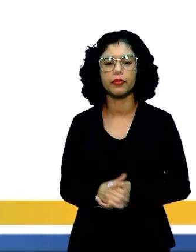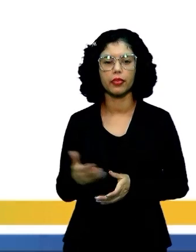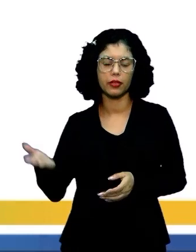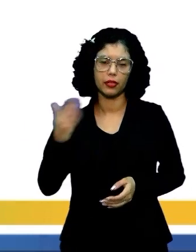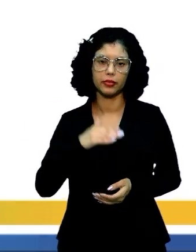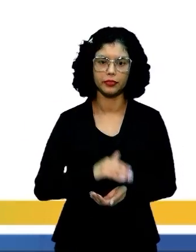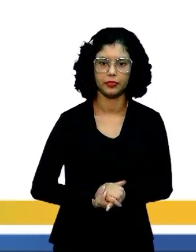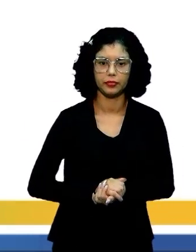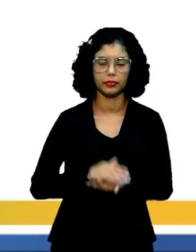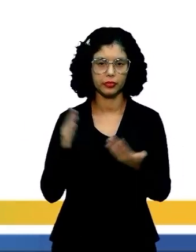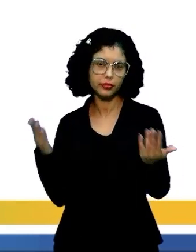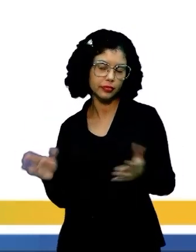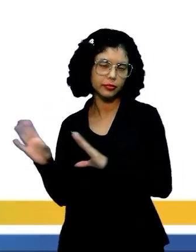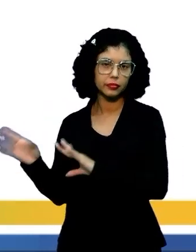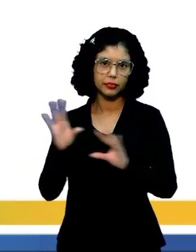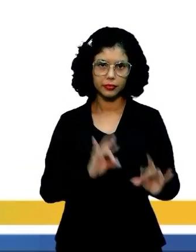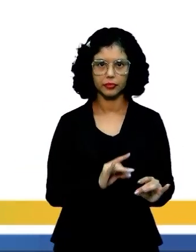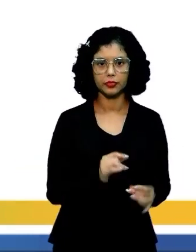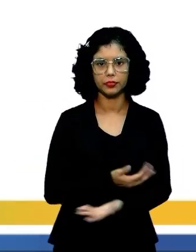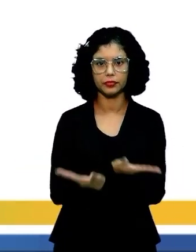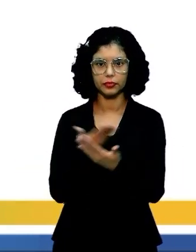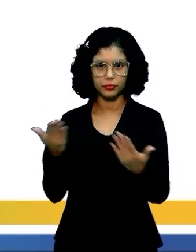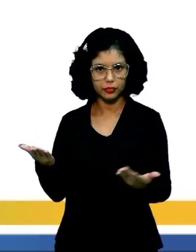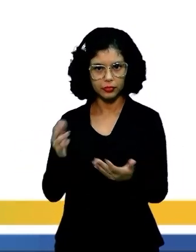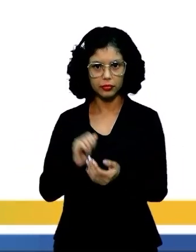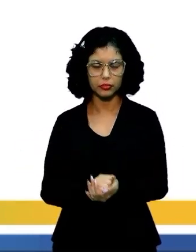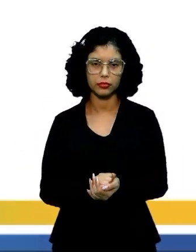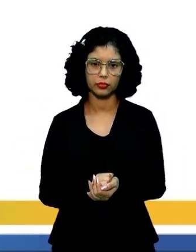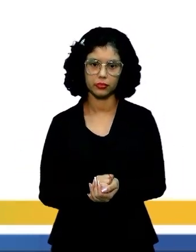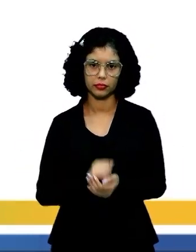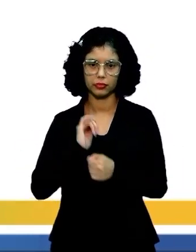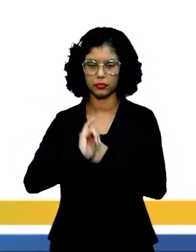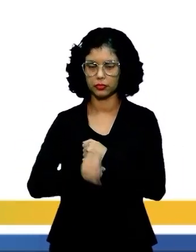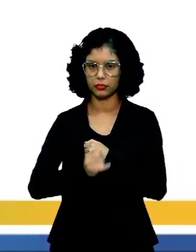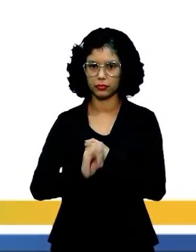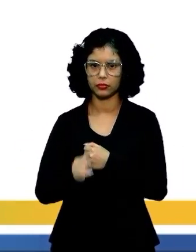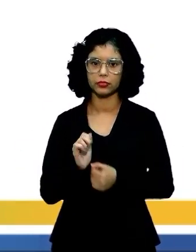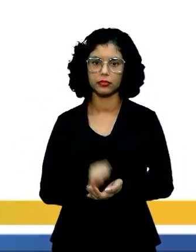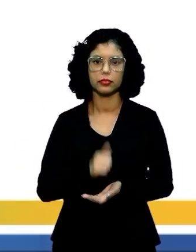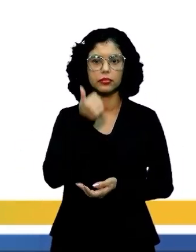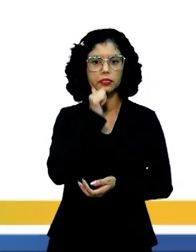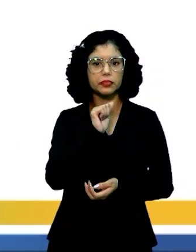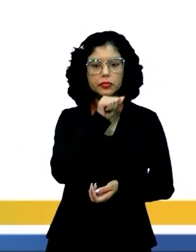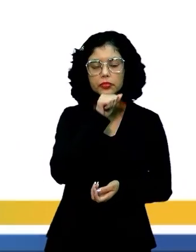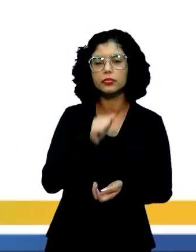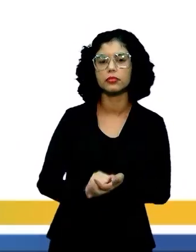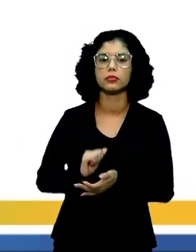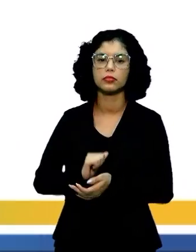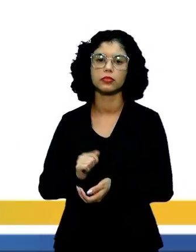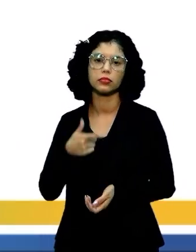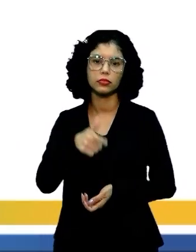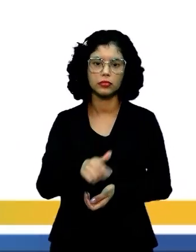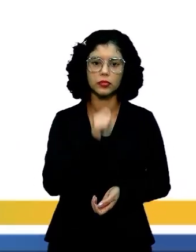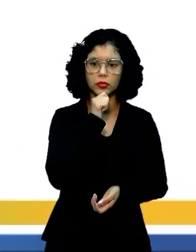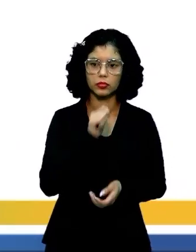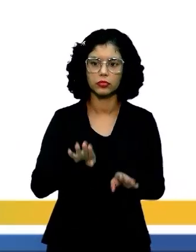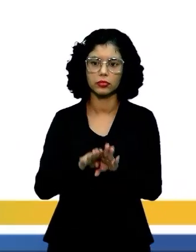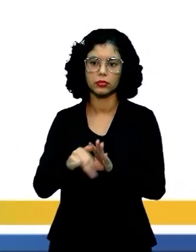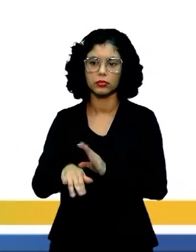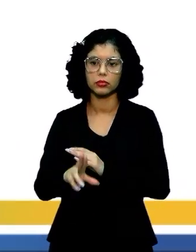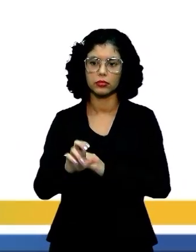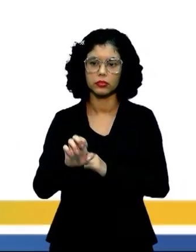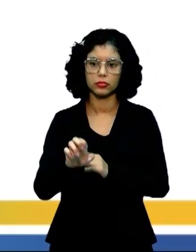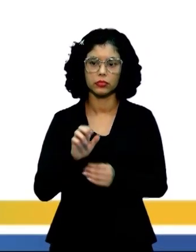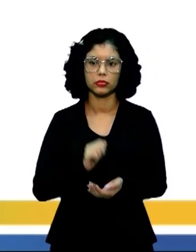Vamos lá, pessoal, eu trouxe para vocês o conto Pai contra Mãe. E aí, eis a pergunta, quando a